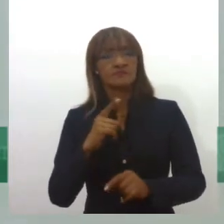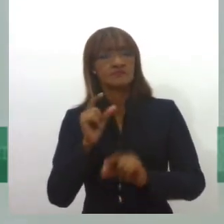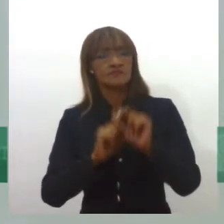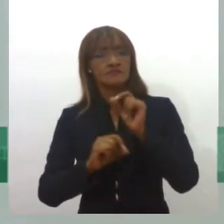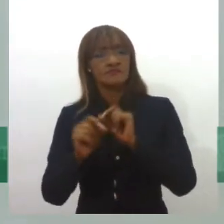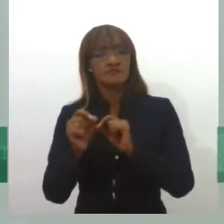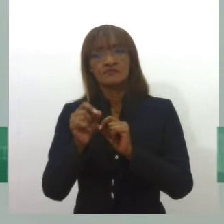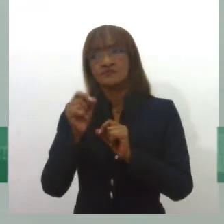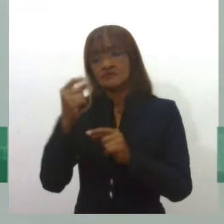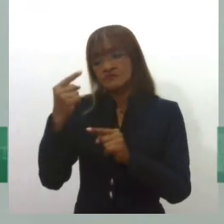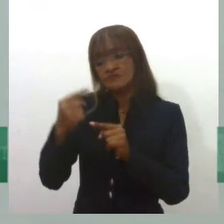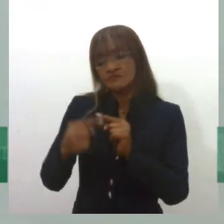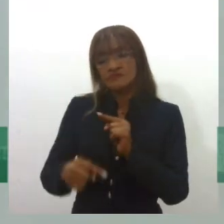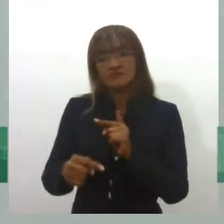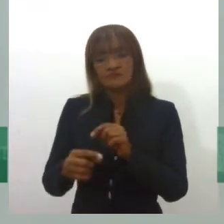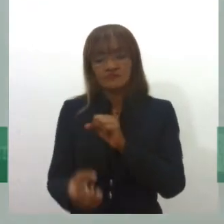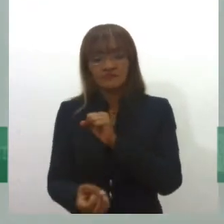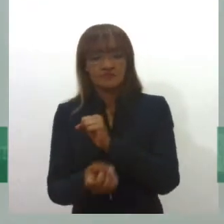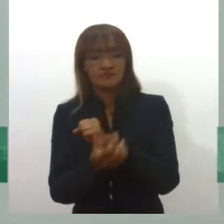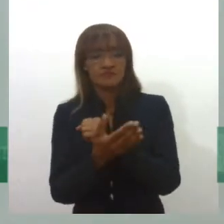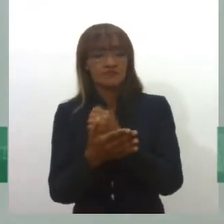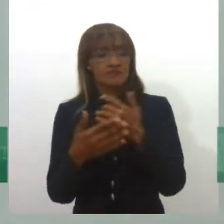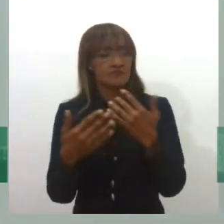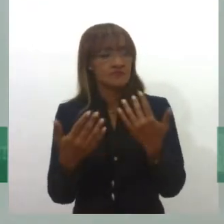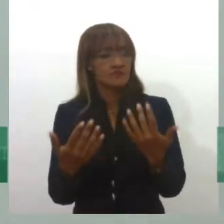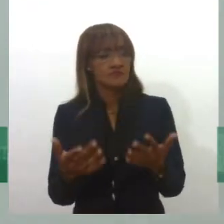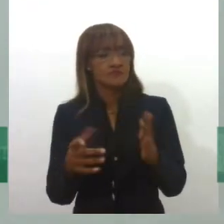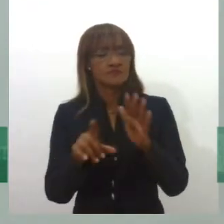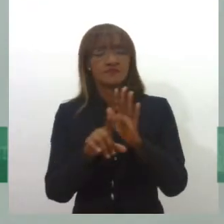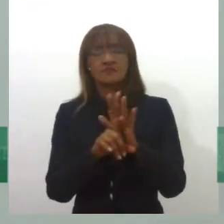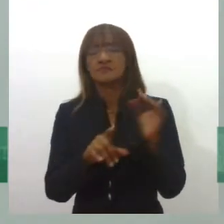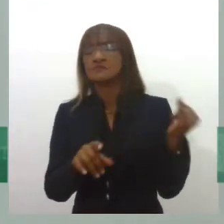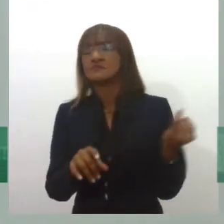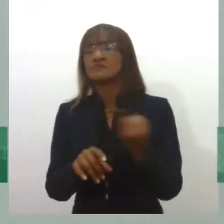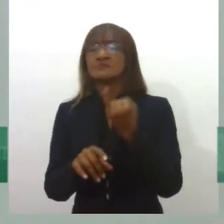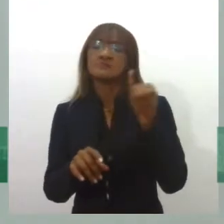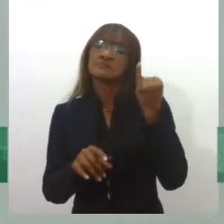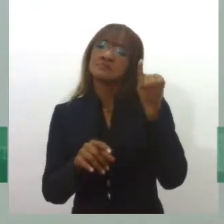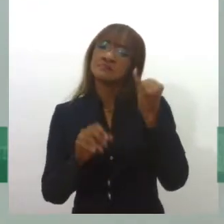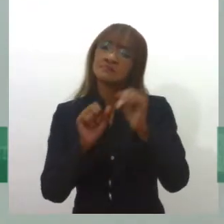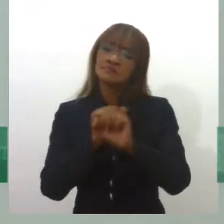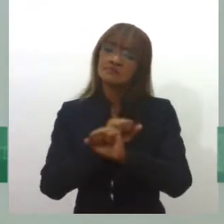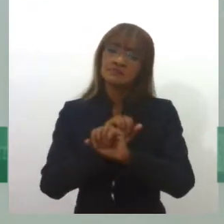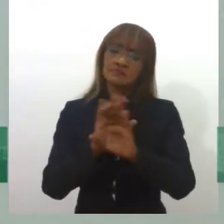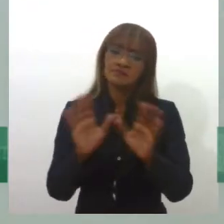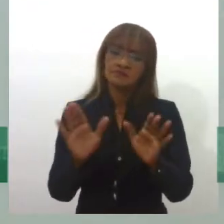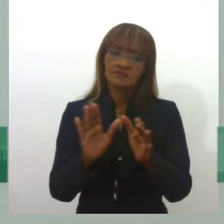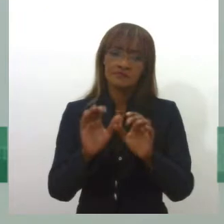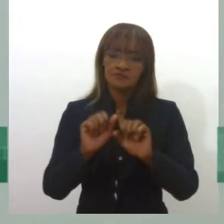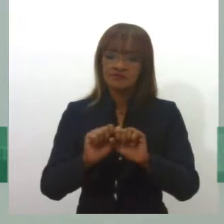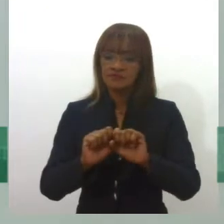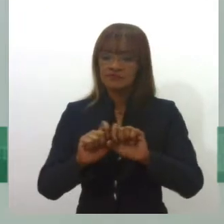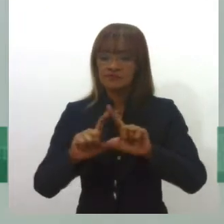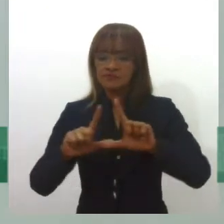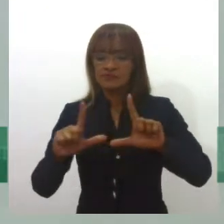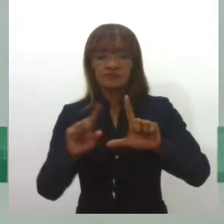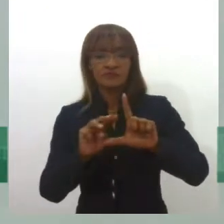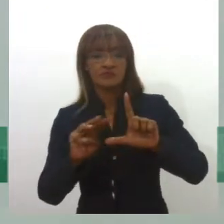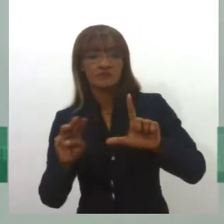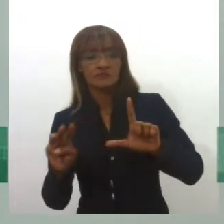combater a corrupção, a própria repressão, portais de transparência, mas a gente ter atitude,